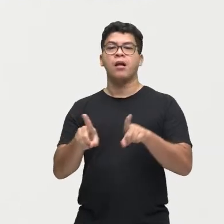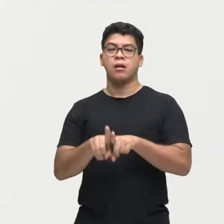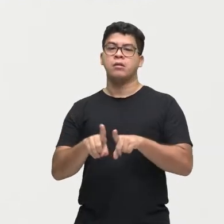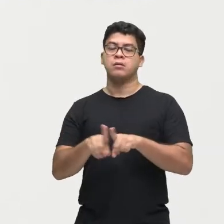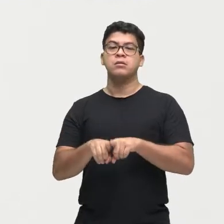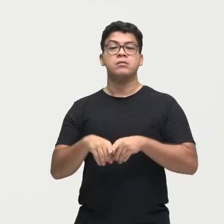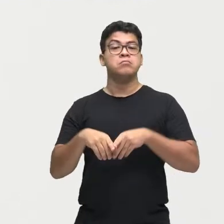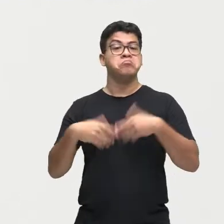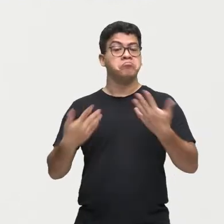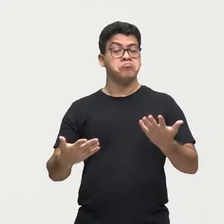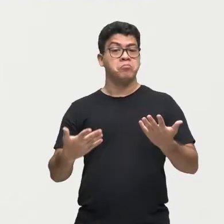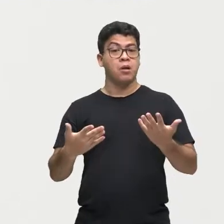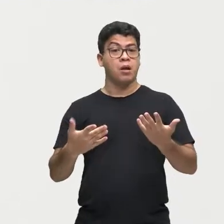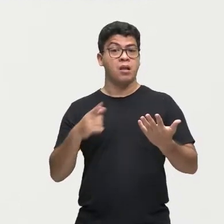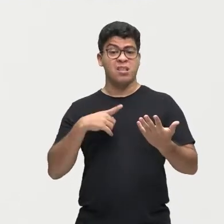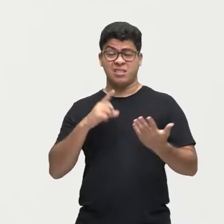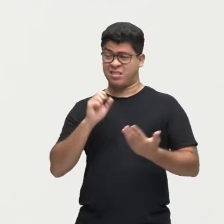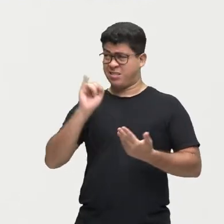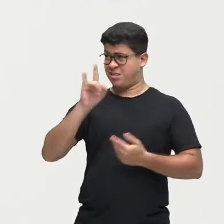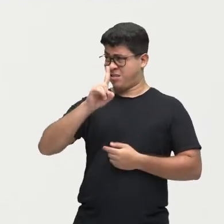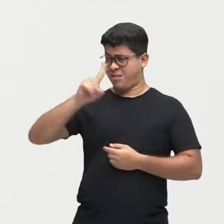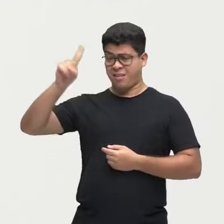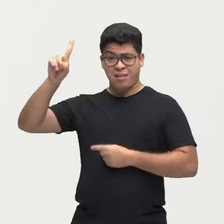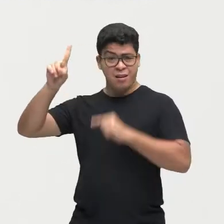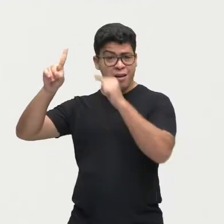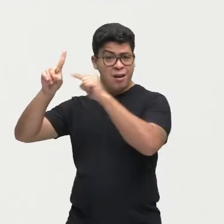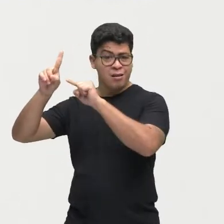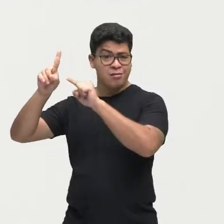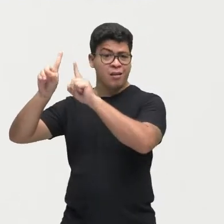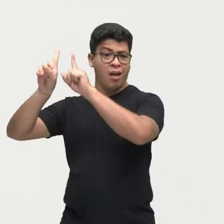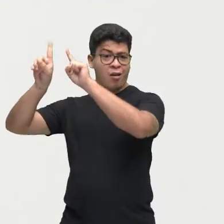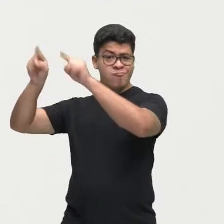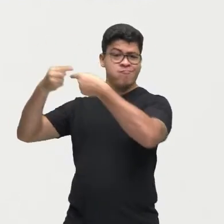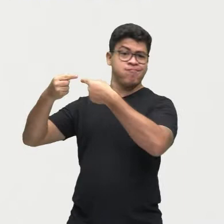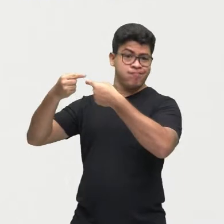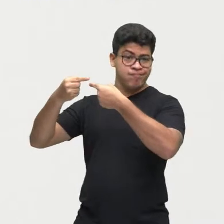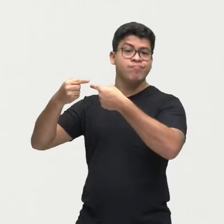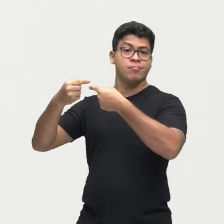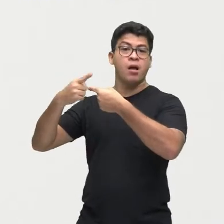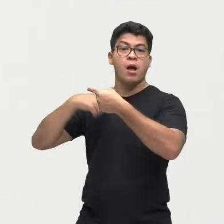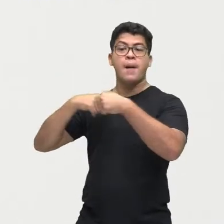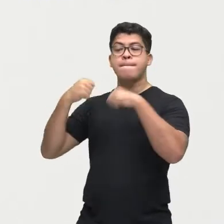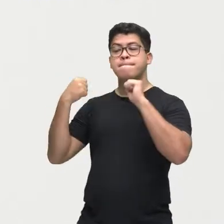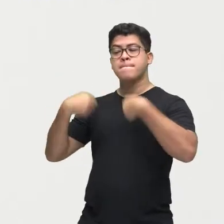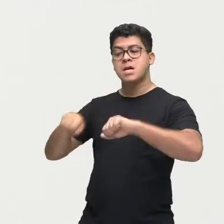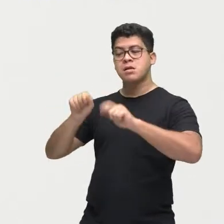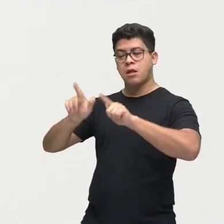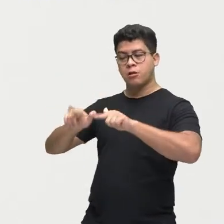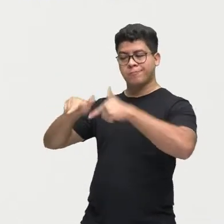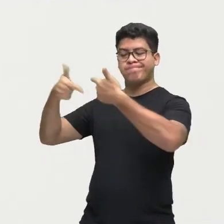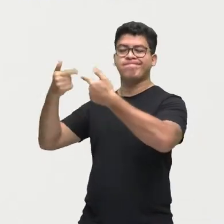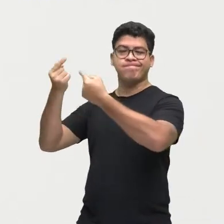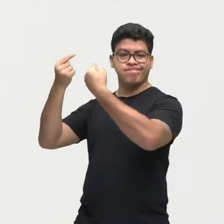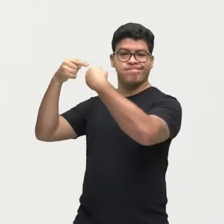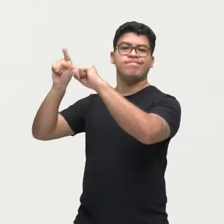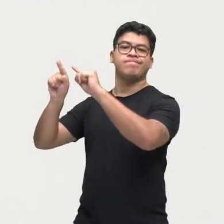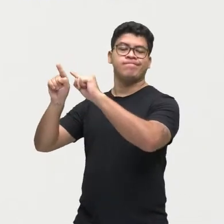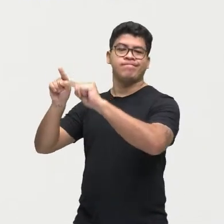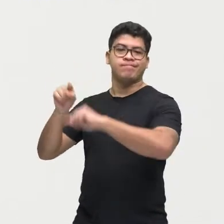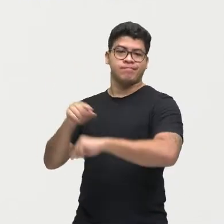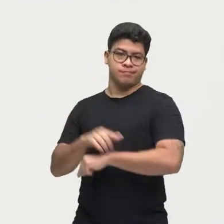pela vontade de Deus. Mesmo que este governo, ou seja, mesmo que este monarca fosse justo ou